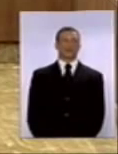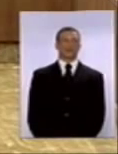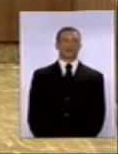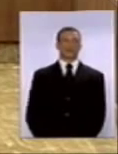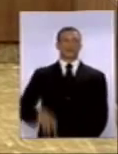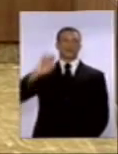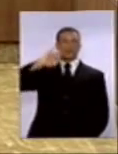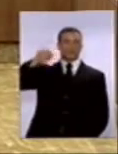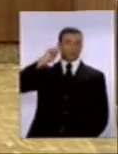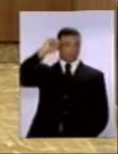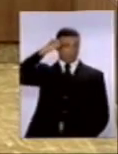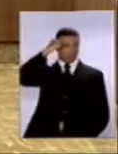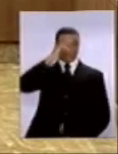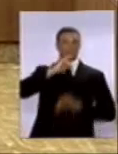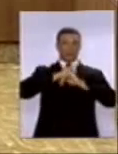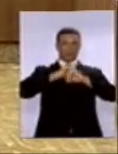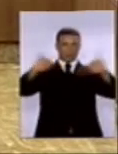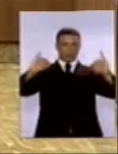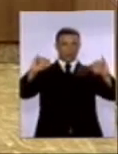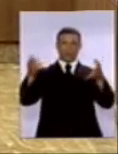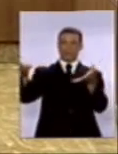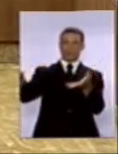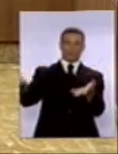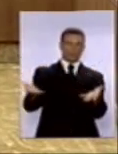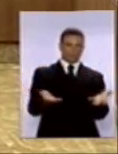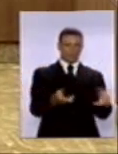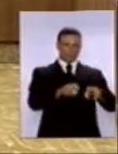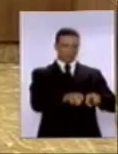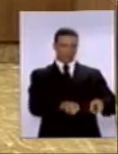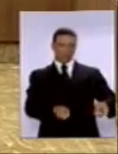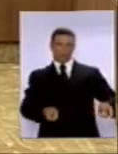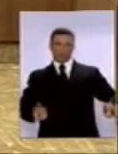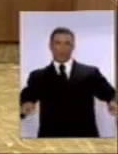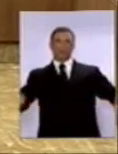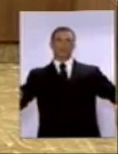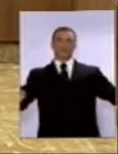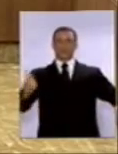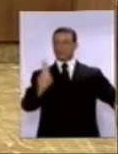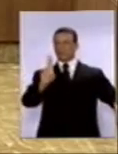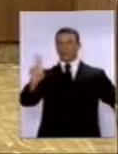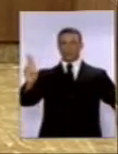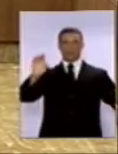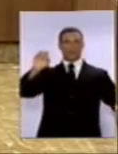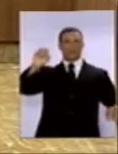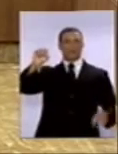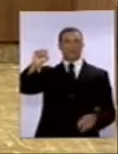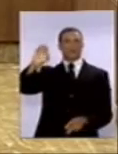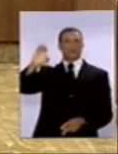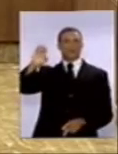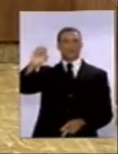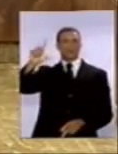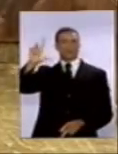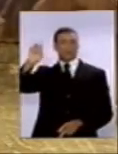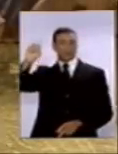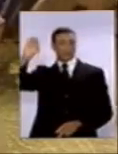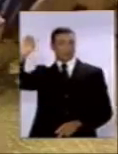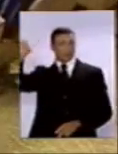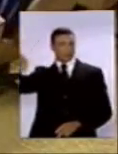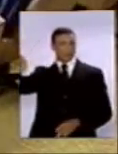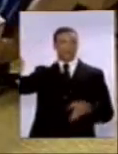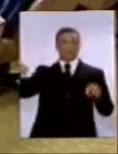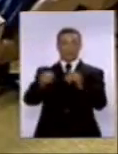convido o decano da corte sua excelência o senhor ministro celso de mello o mais moderno